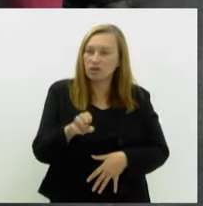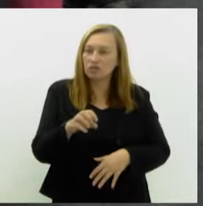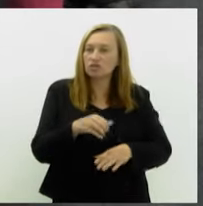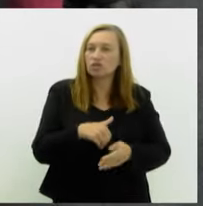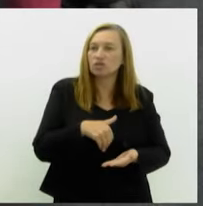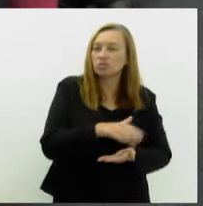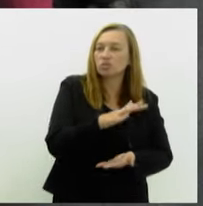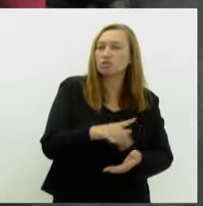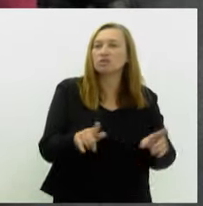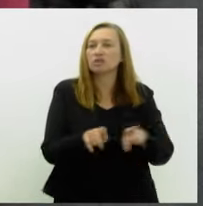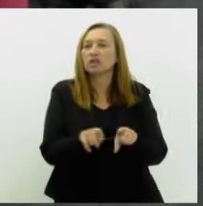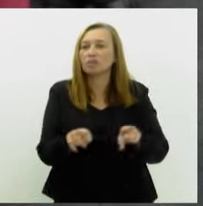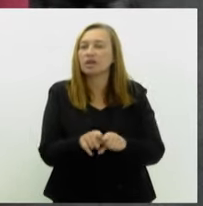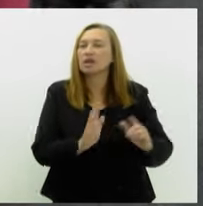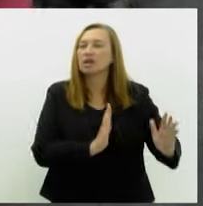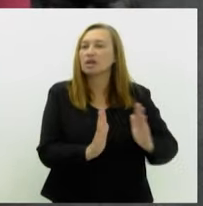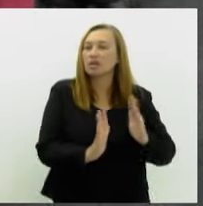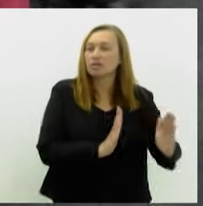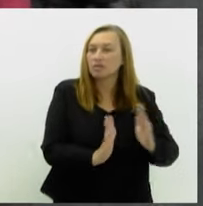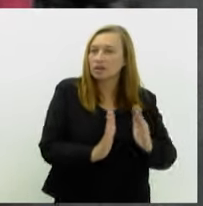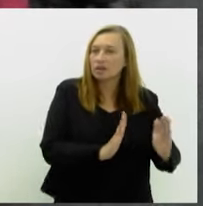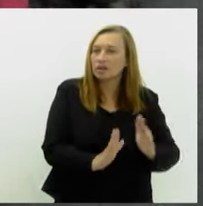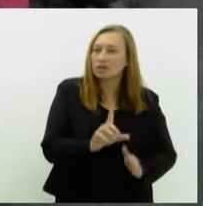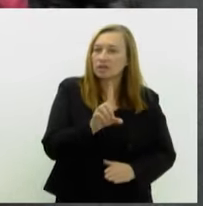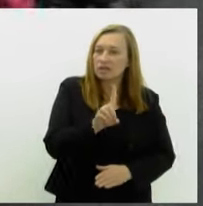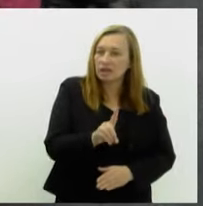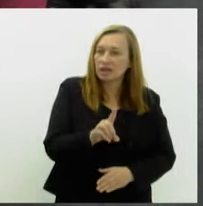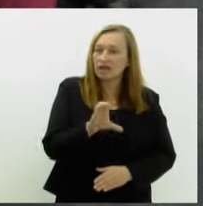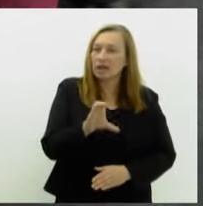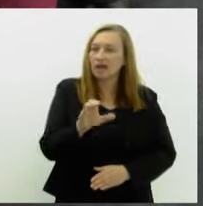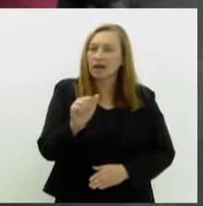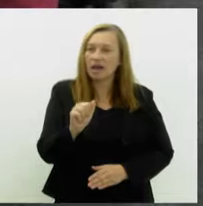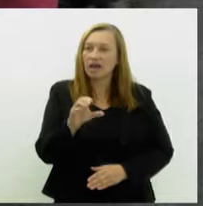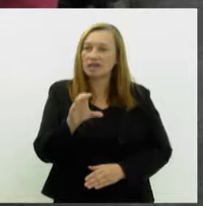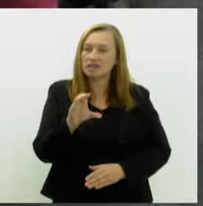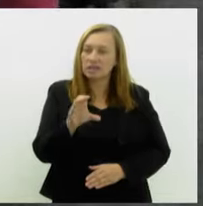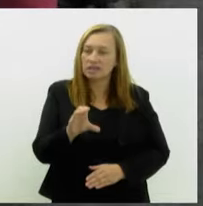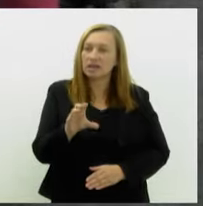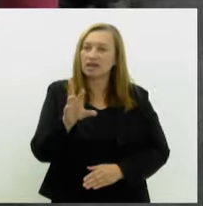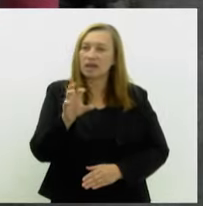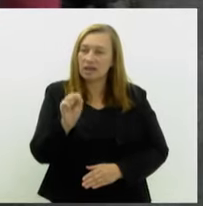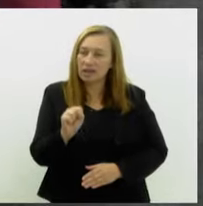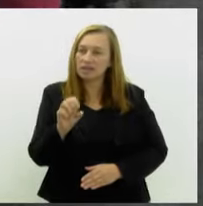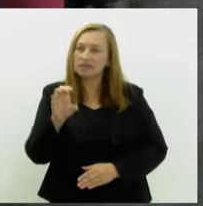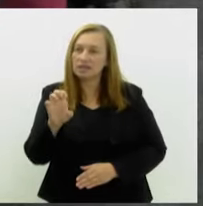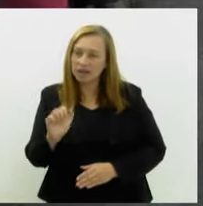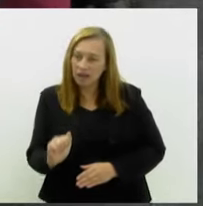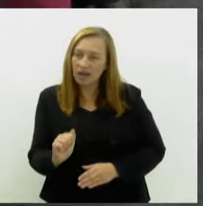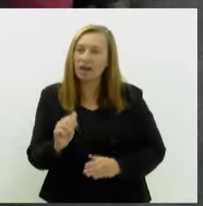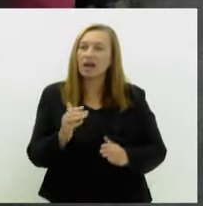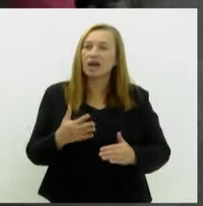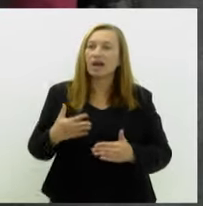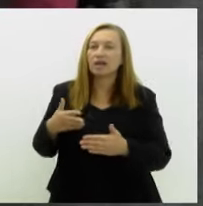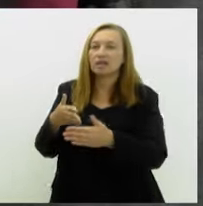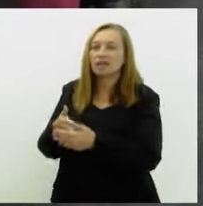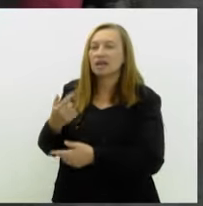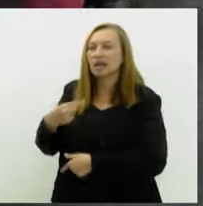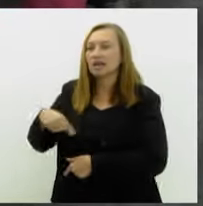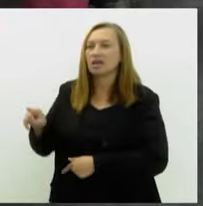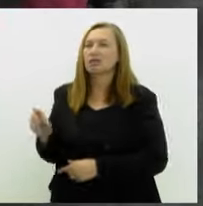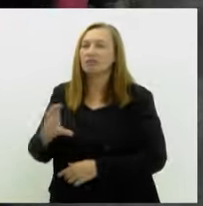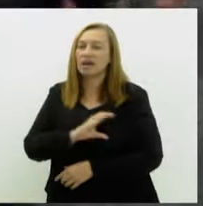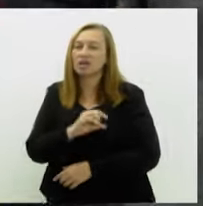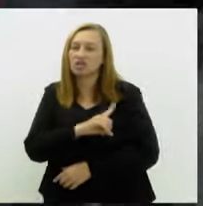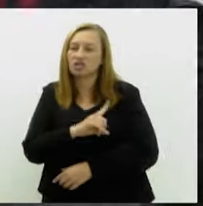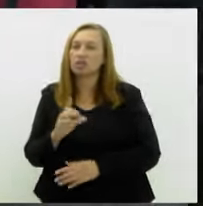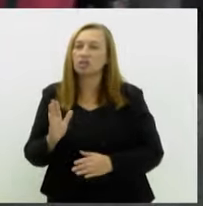também naquele período da TKCSA, até chegarem em Caxias, onde estão alojados hoje. E, embora